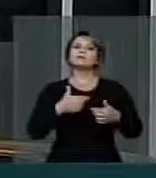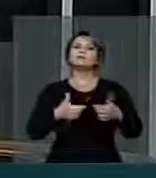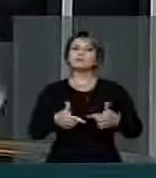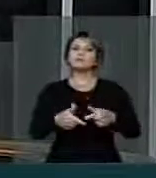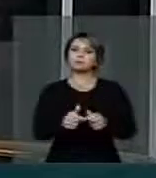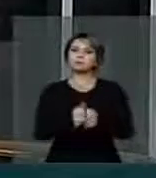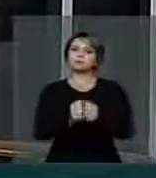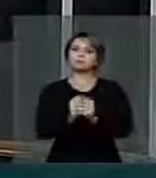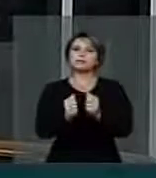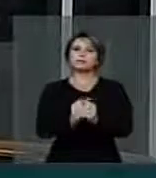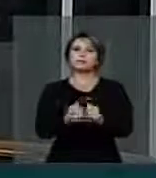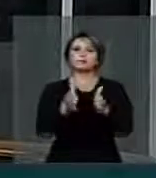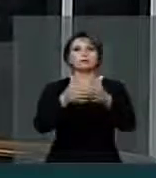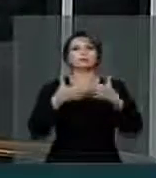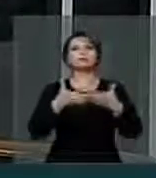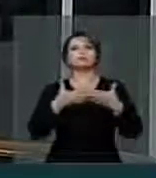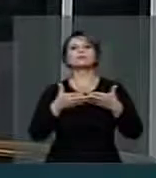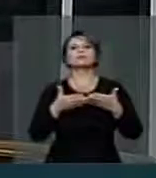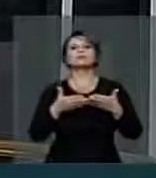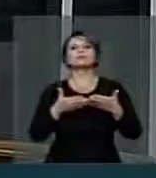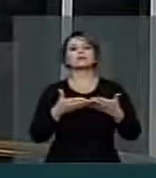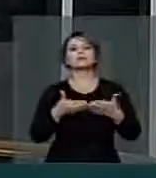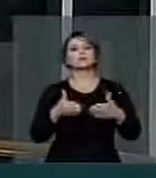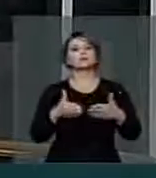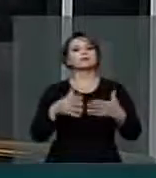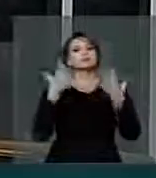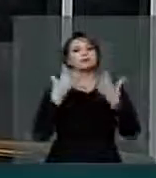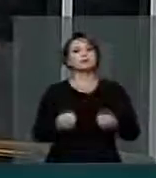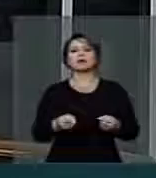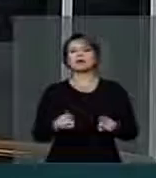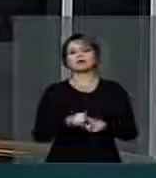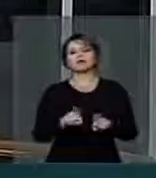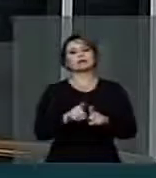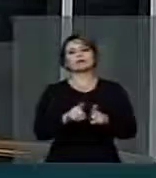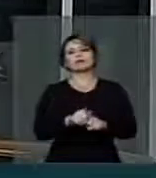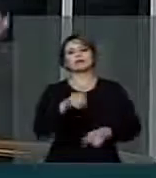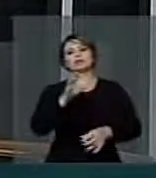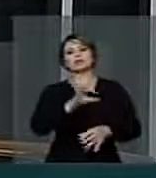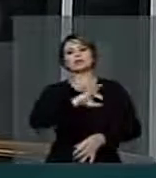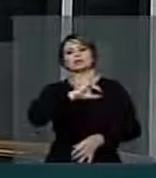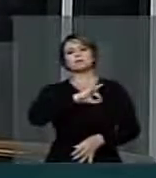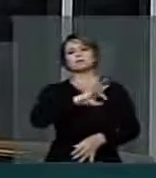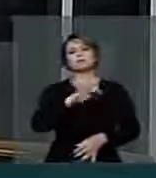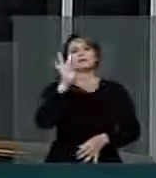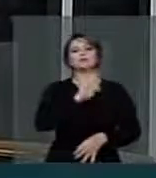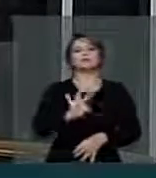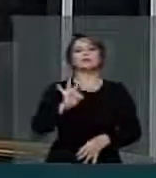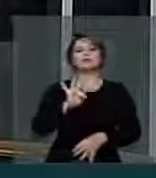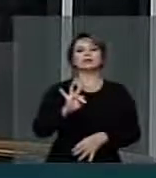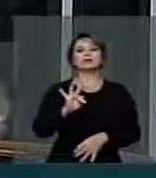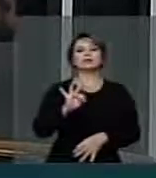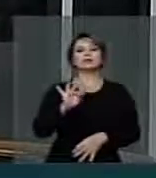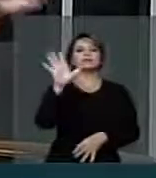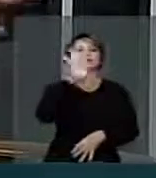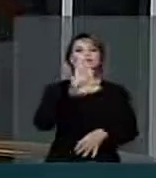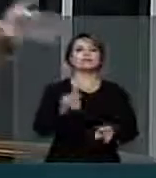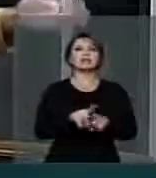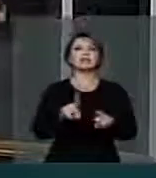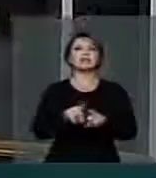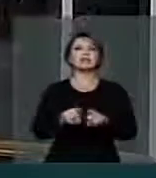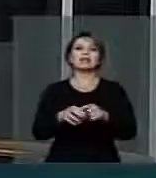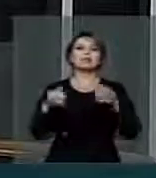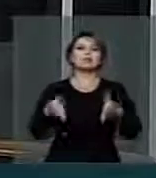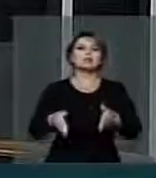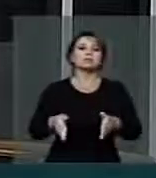Eduardo Cardoso, pelo amor de Deus, não autorize Polícia Federal para fazer despejo de indígena. Deixa o